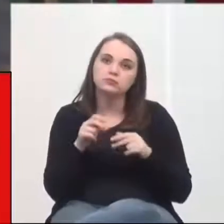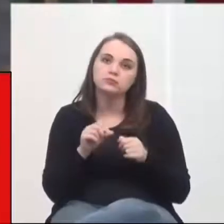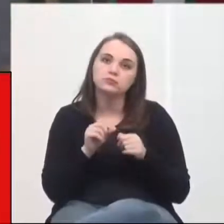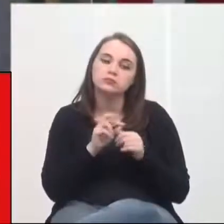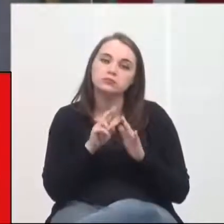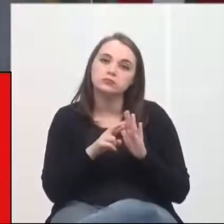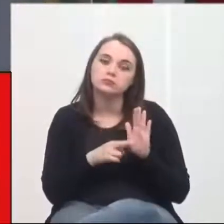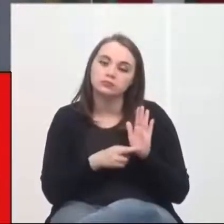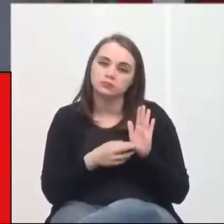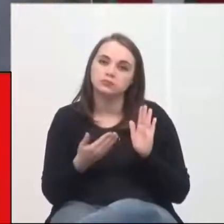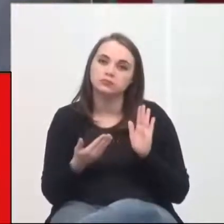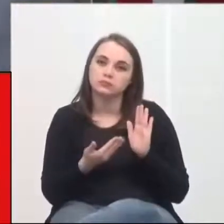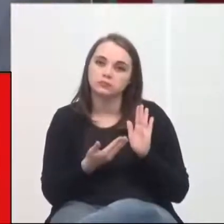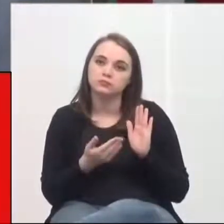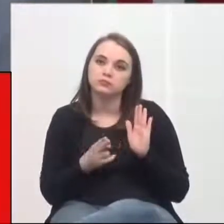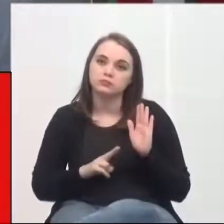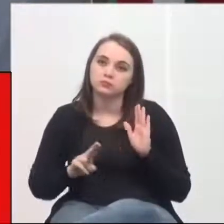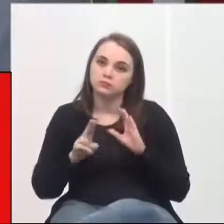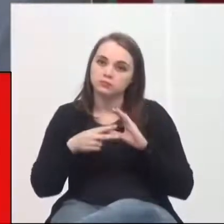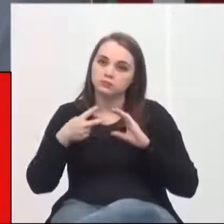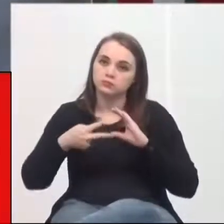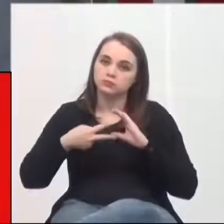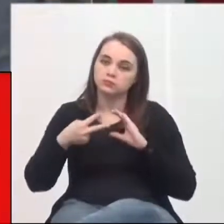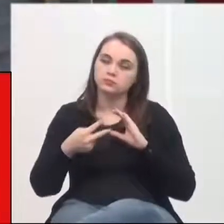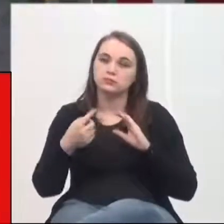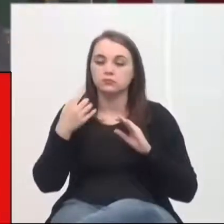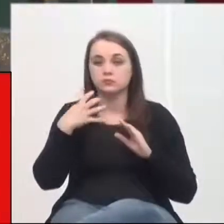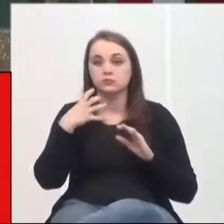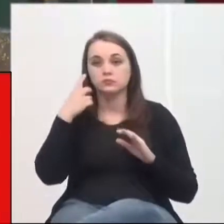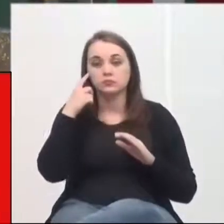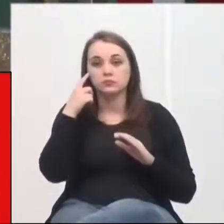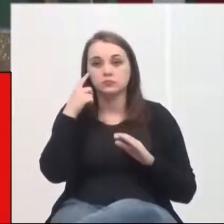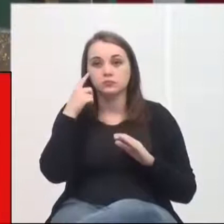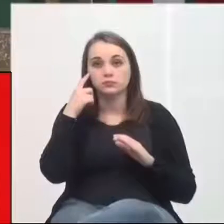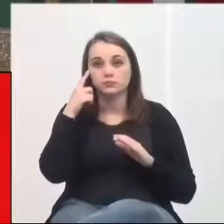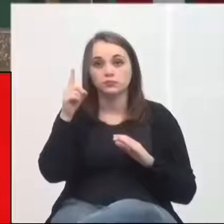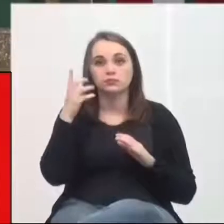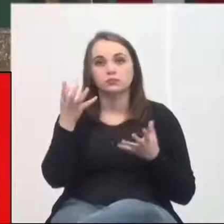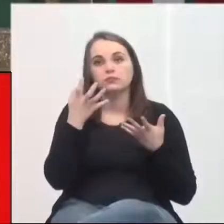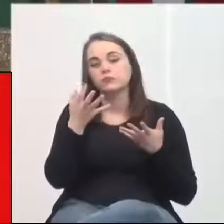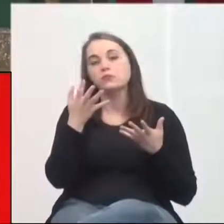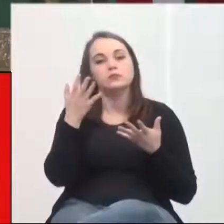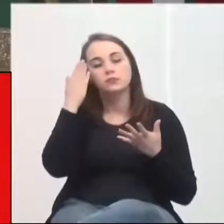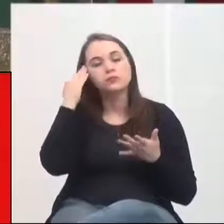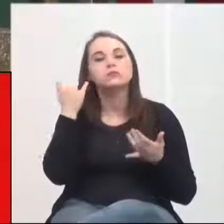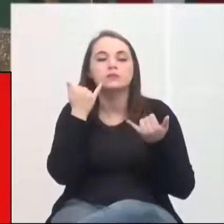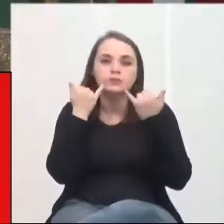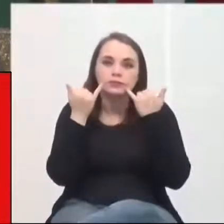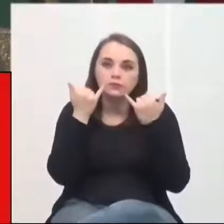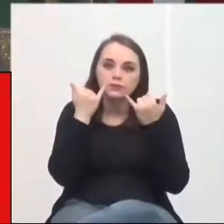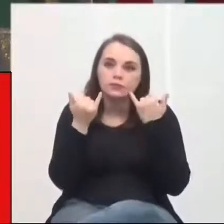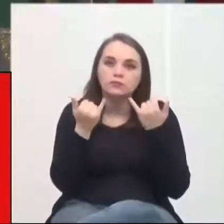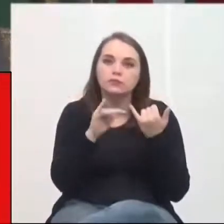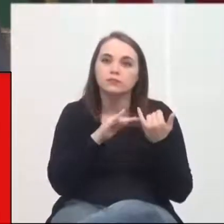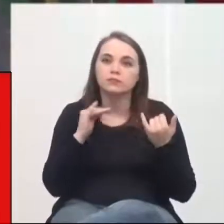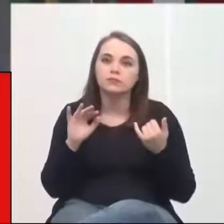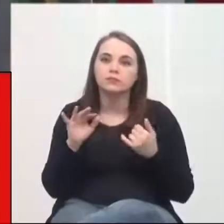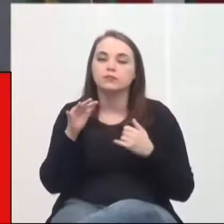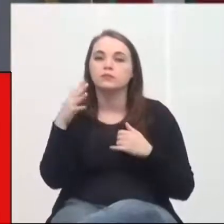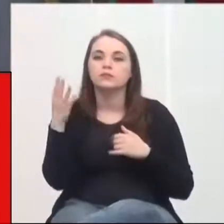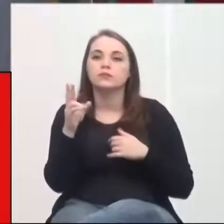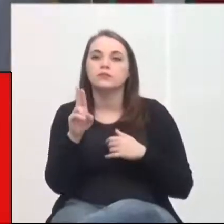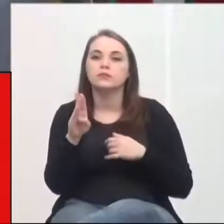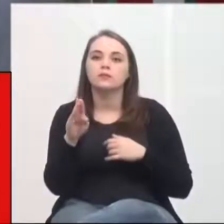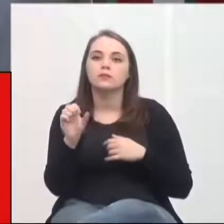esse requerimento através dessa casa, no sentido de buscar, de fato, informações sobre algum óbito ocorrido na